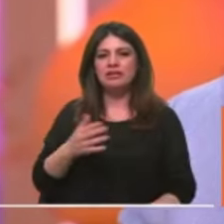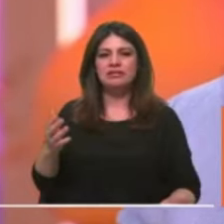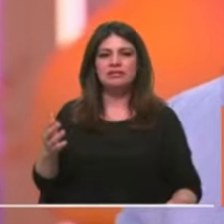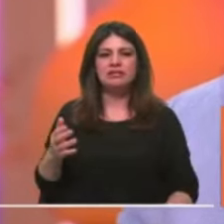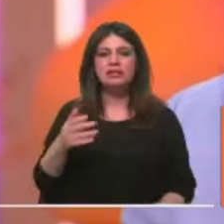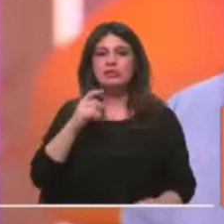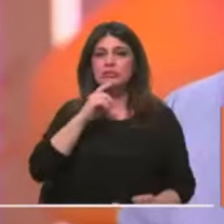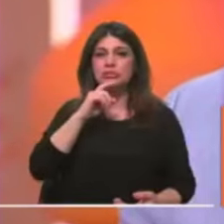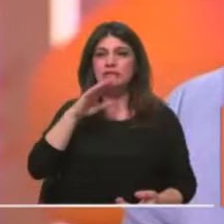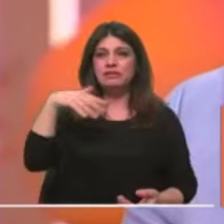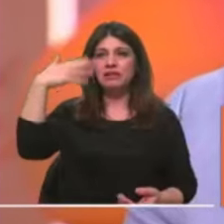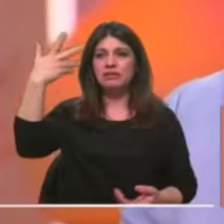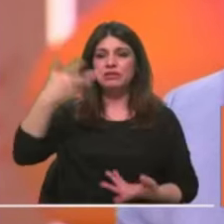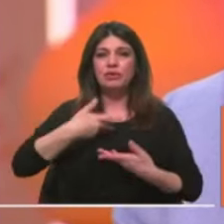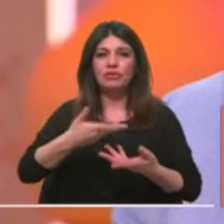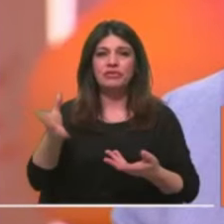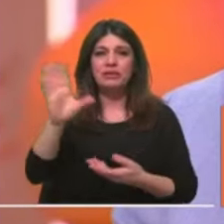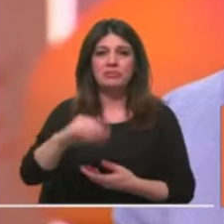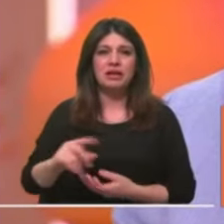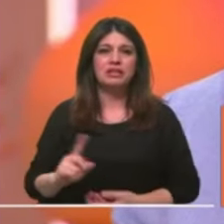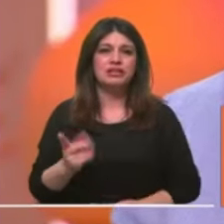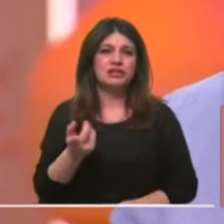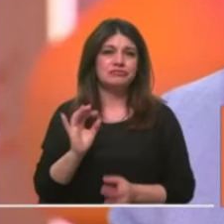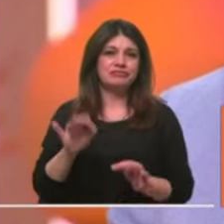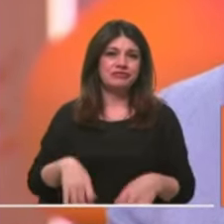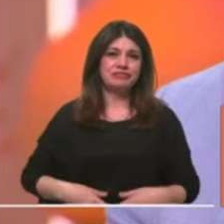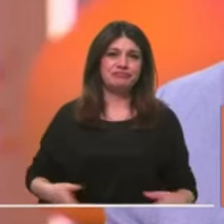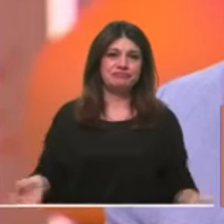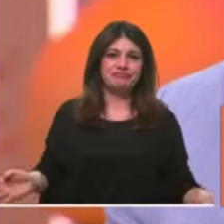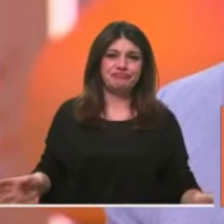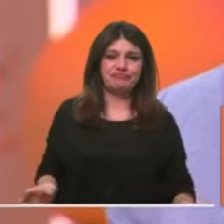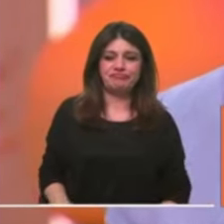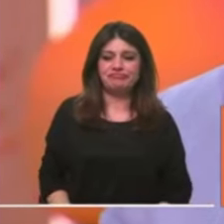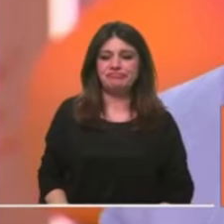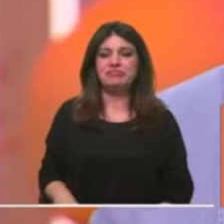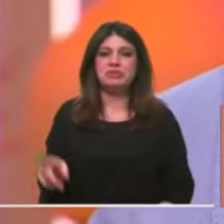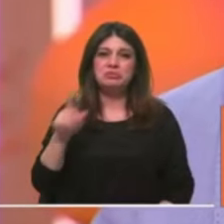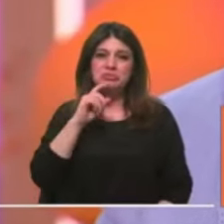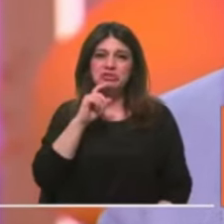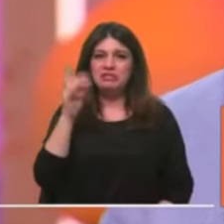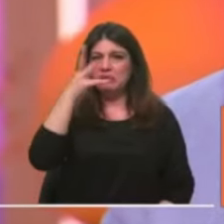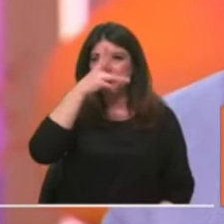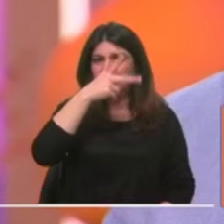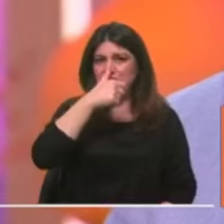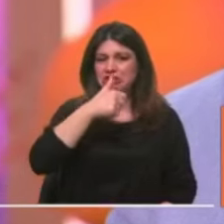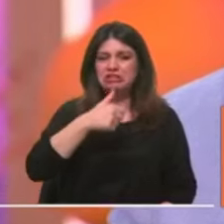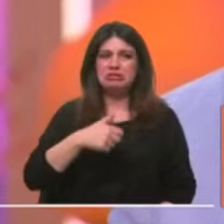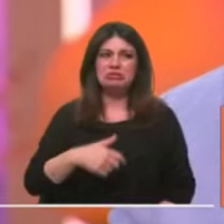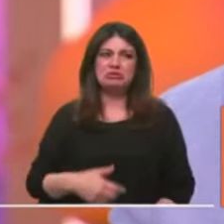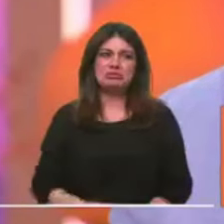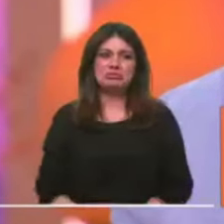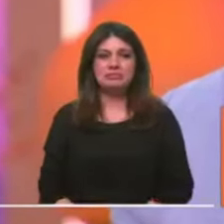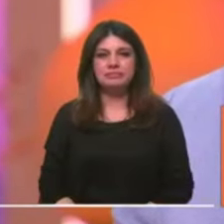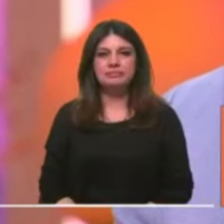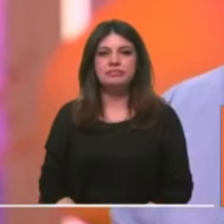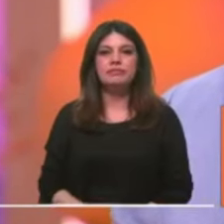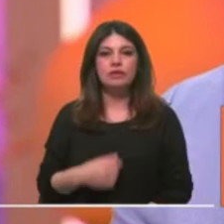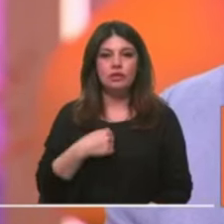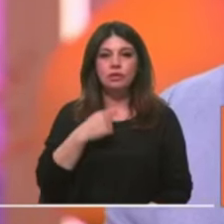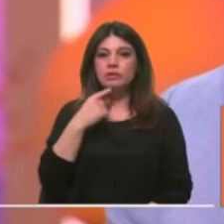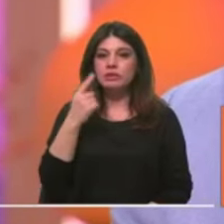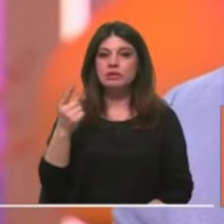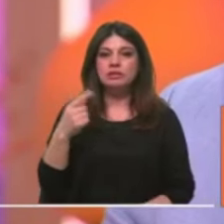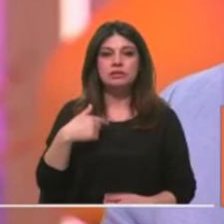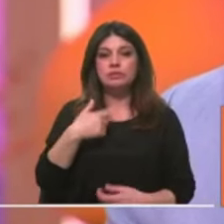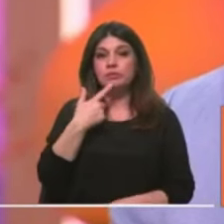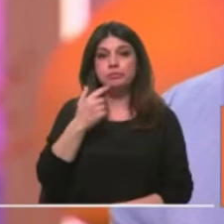me convidam mais. Não posso, e se calhar já não ficam agora ficaram um bocadinho aborrecidos e tal, e pronto. Não. Eu disse, olha, não posso por